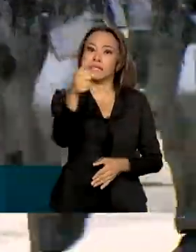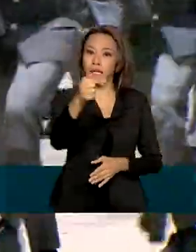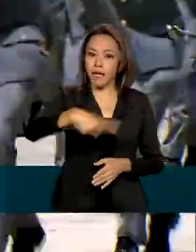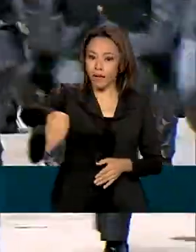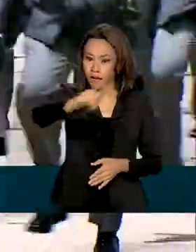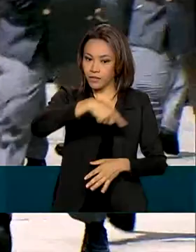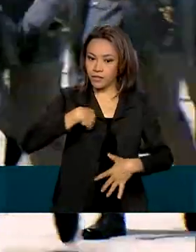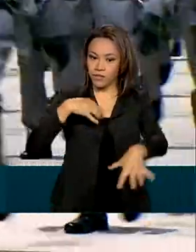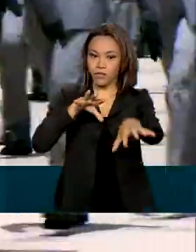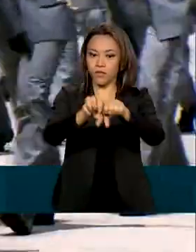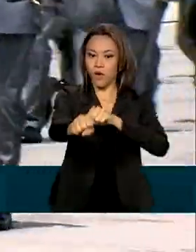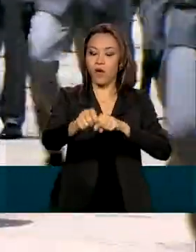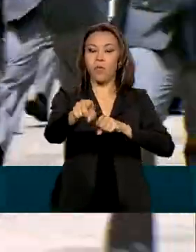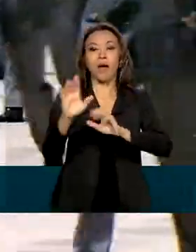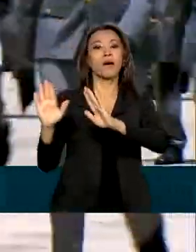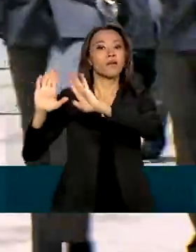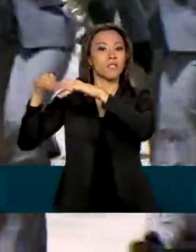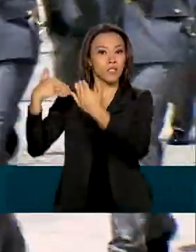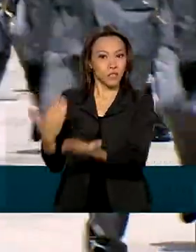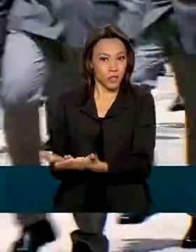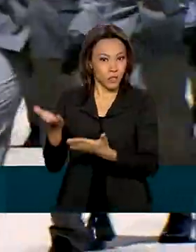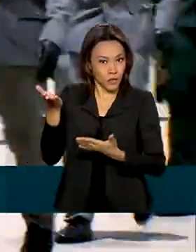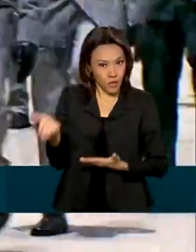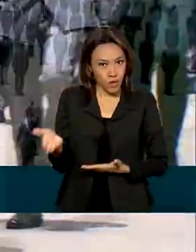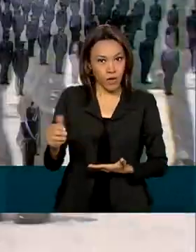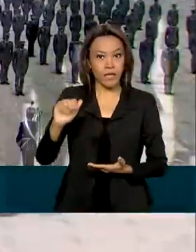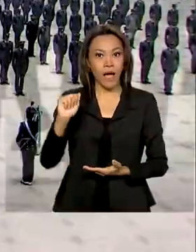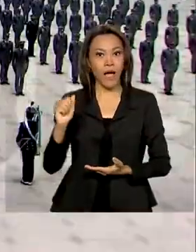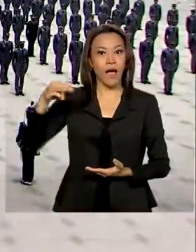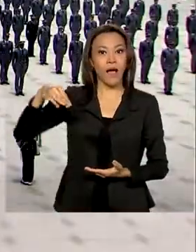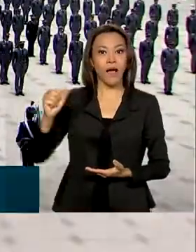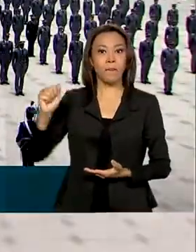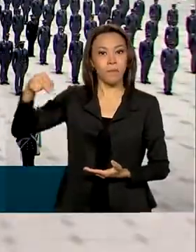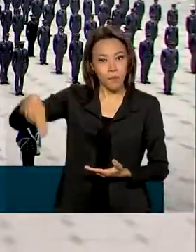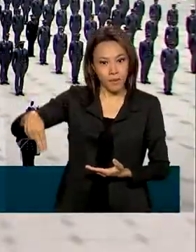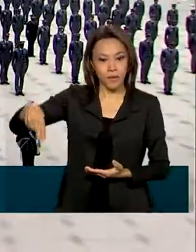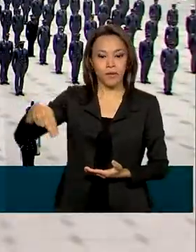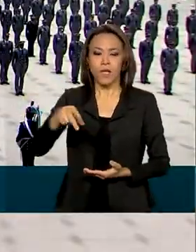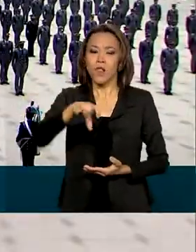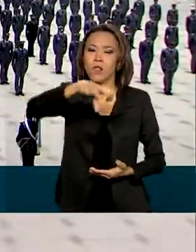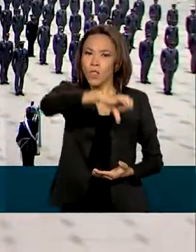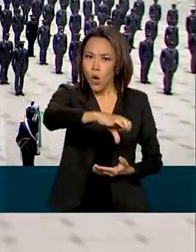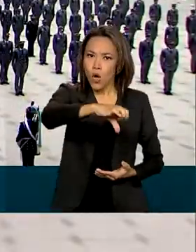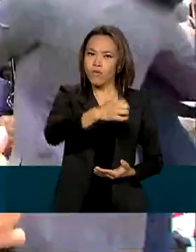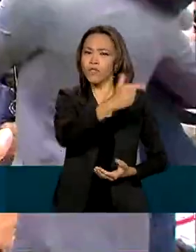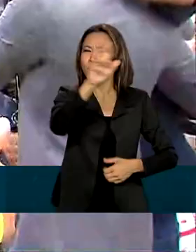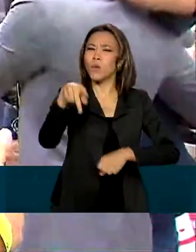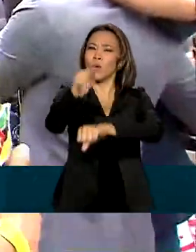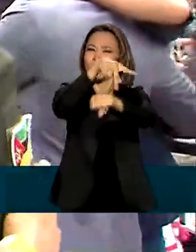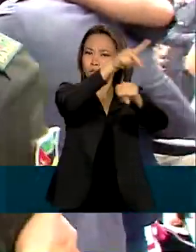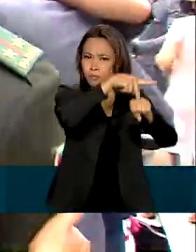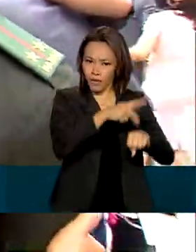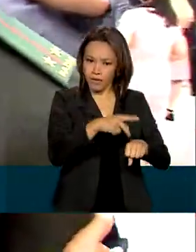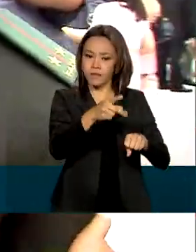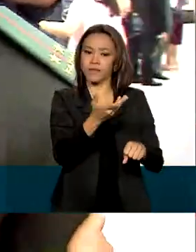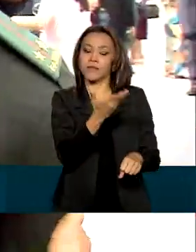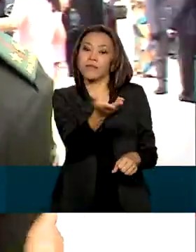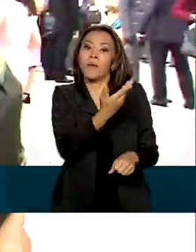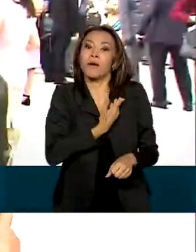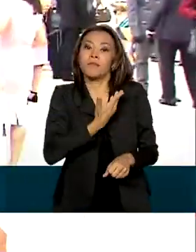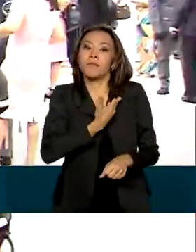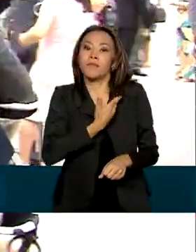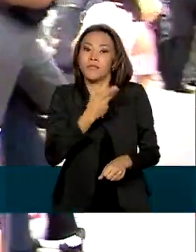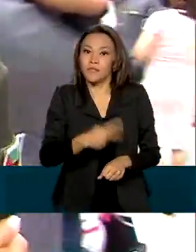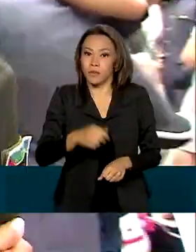se formaram na Academia Militar das Agulhas Negras, a AMAN. 9 deles são de outros países, nações amigas do